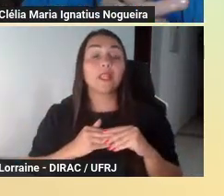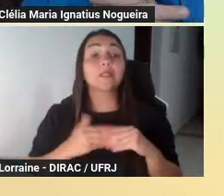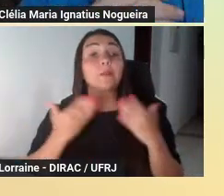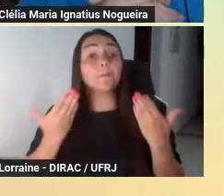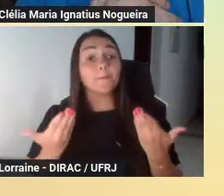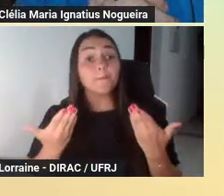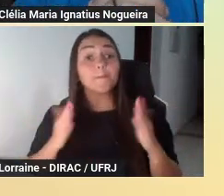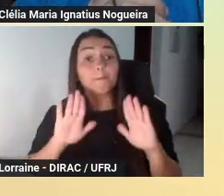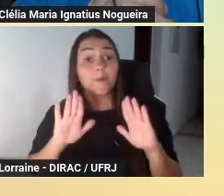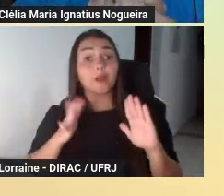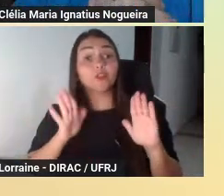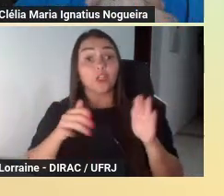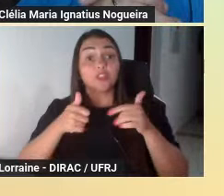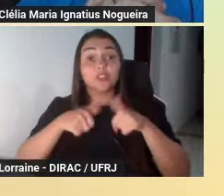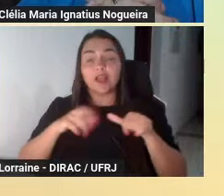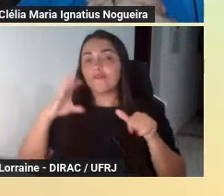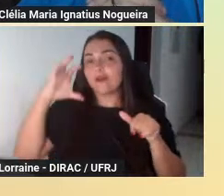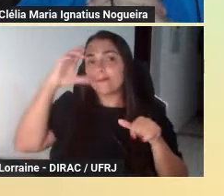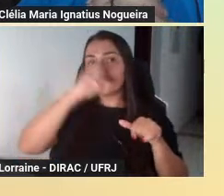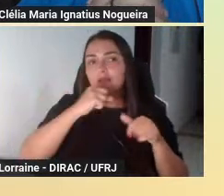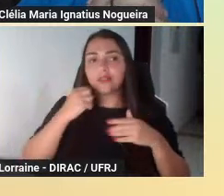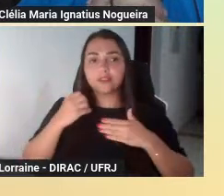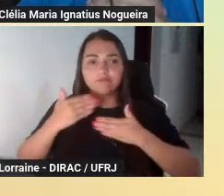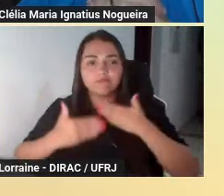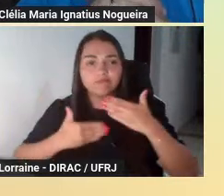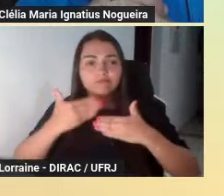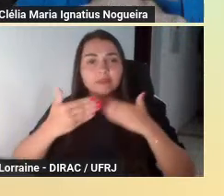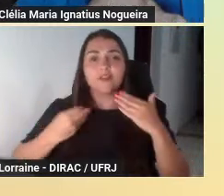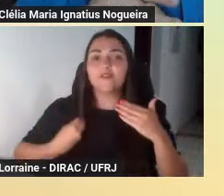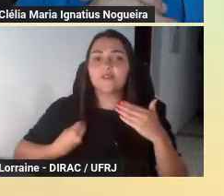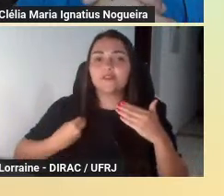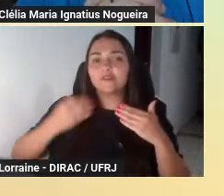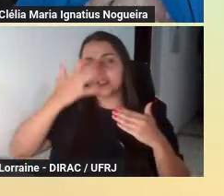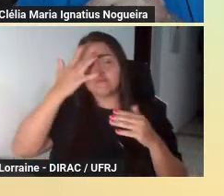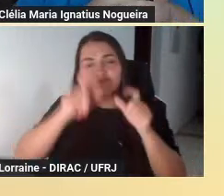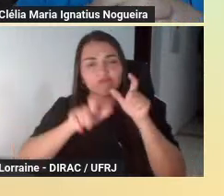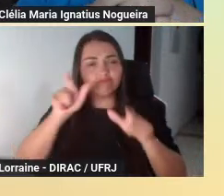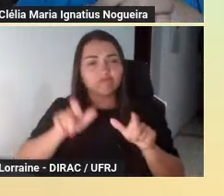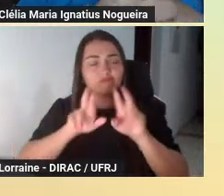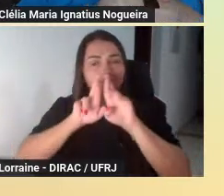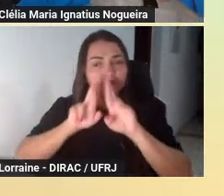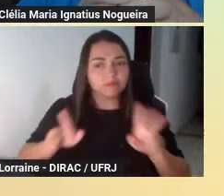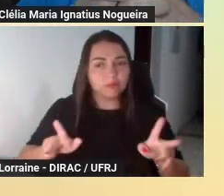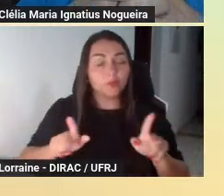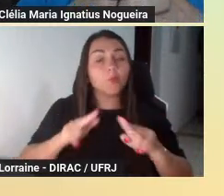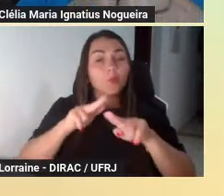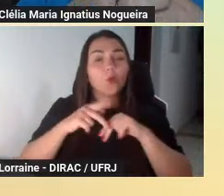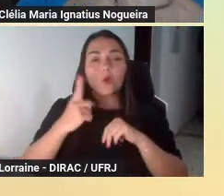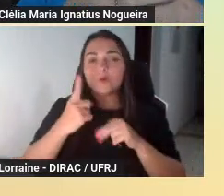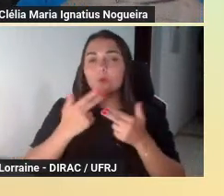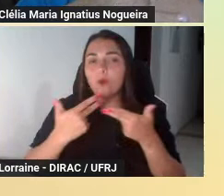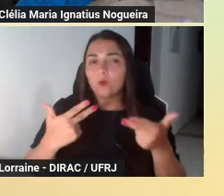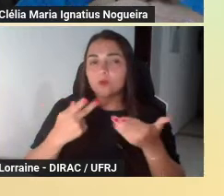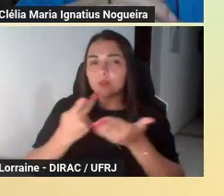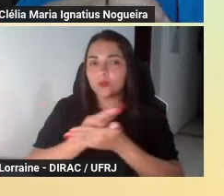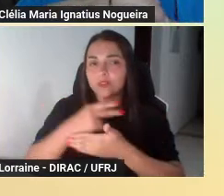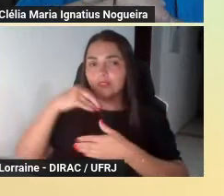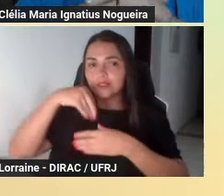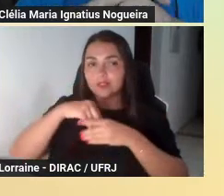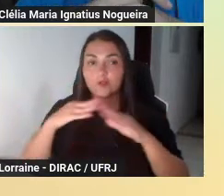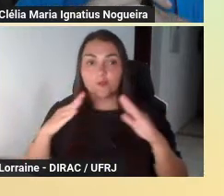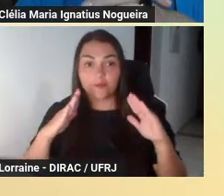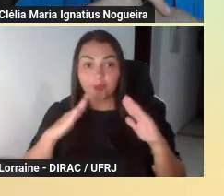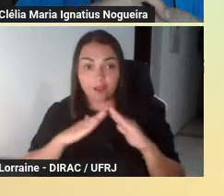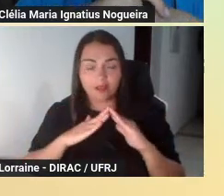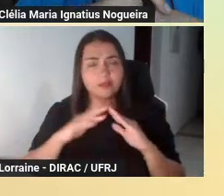estava aprendendo a conviver com as diferenças. E por causa de uma coisa que acontecia na minha casa, que também